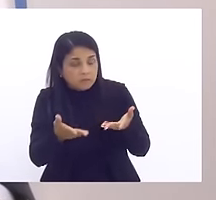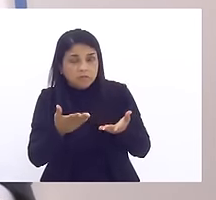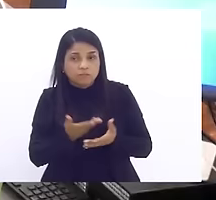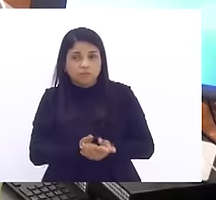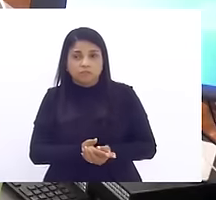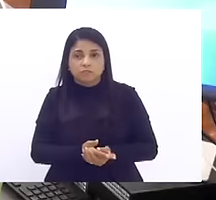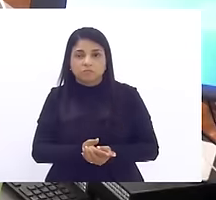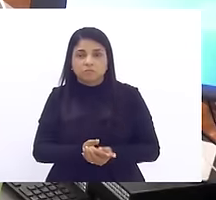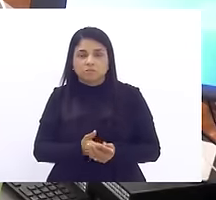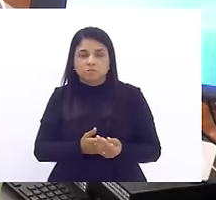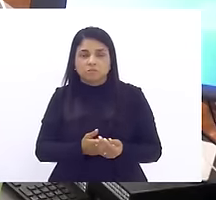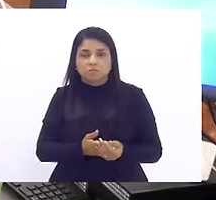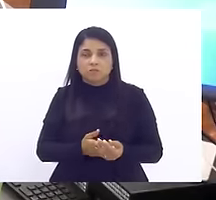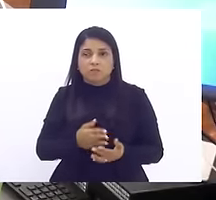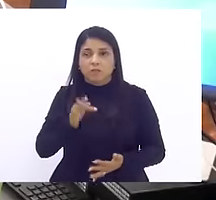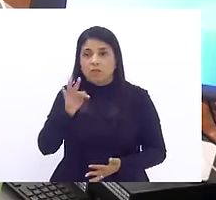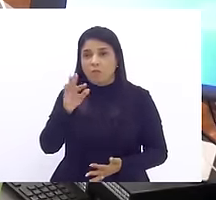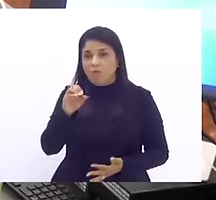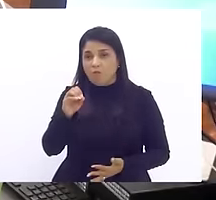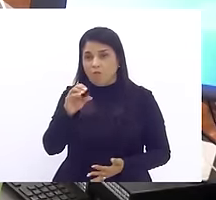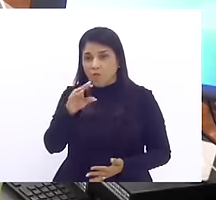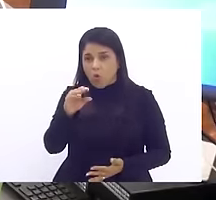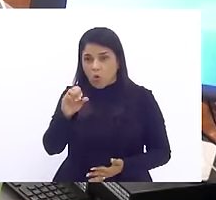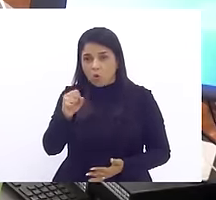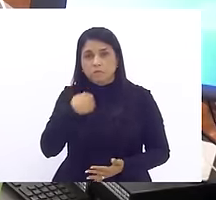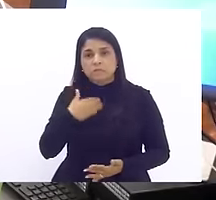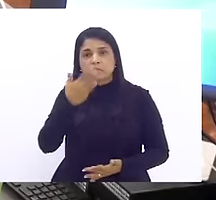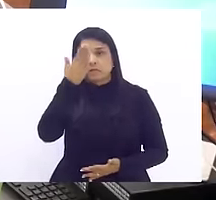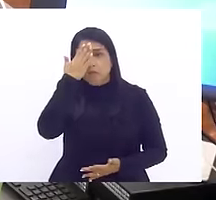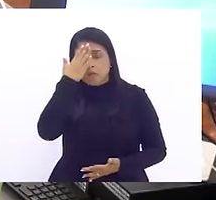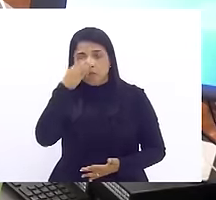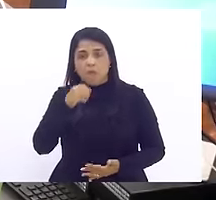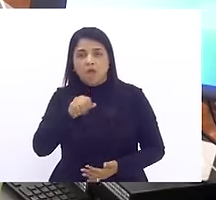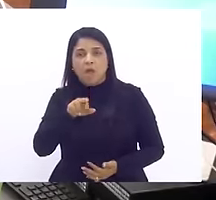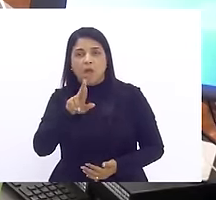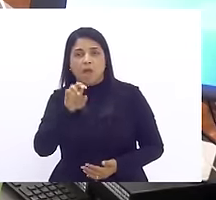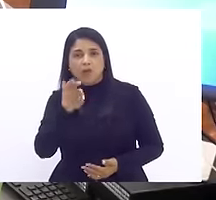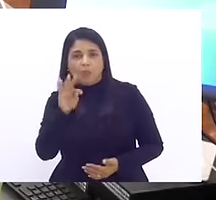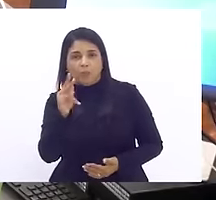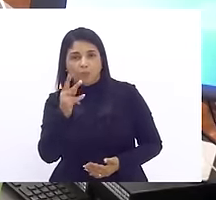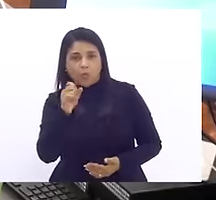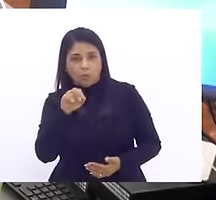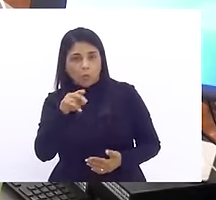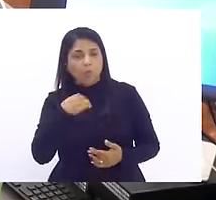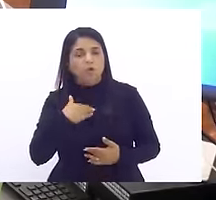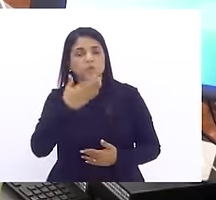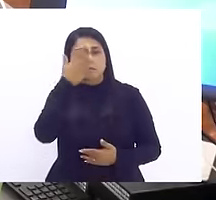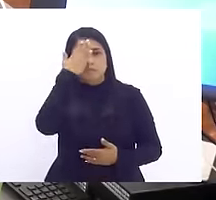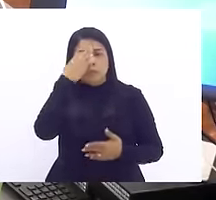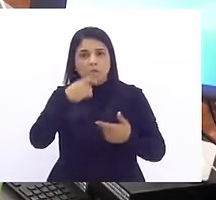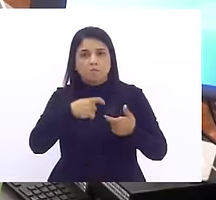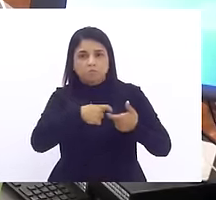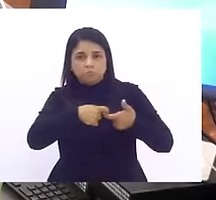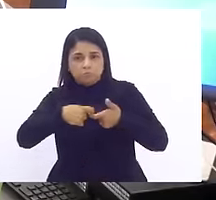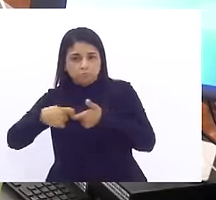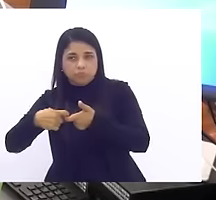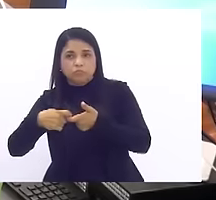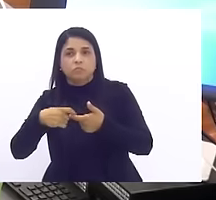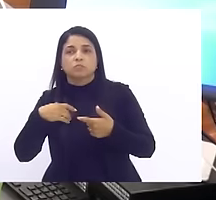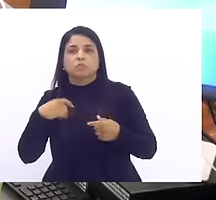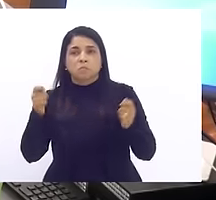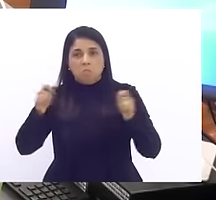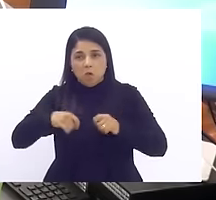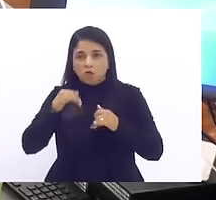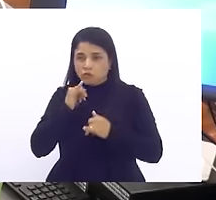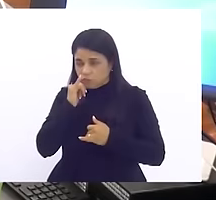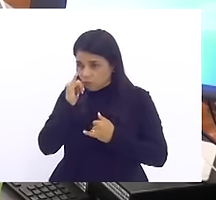isso é Fox o Arthur Viana De repente pode informar porque ele também faz essas operações né a empresa só